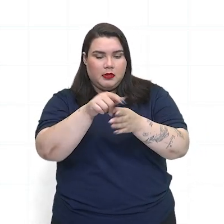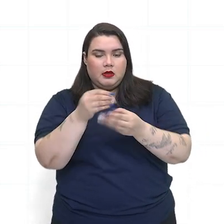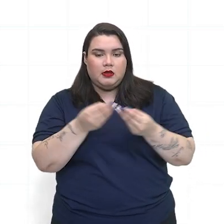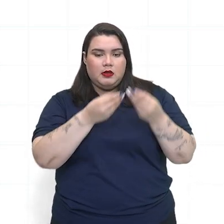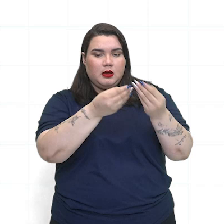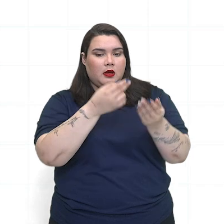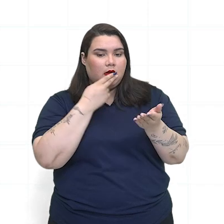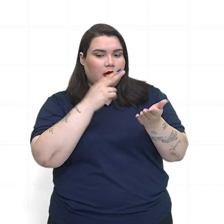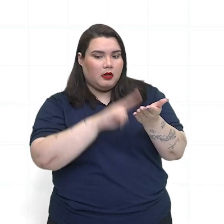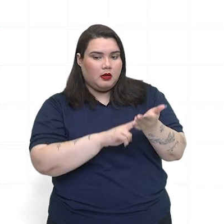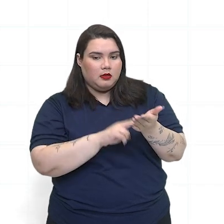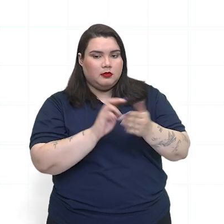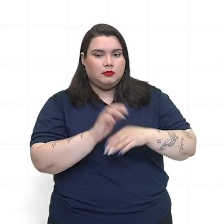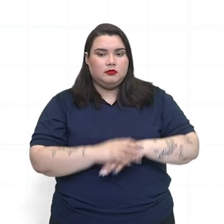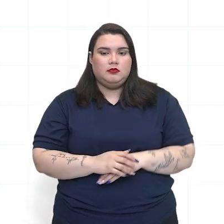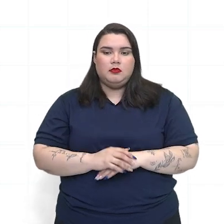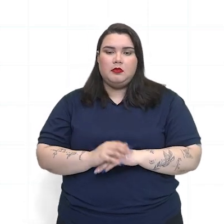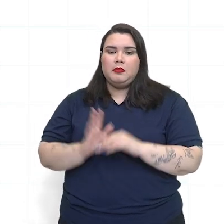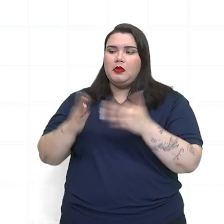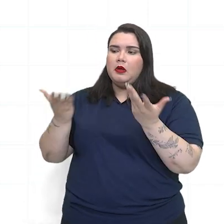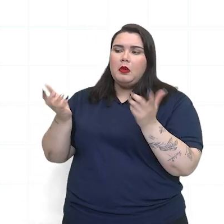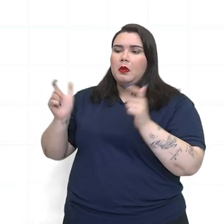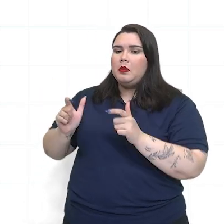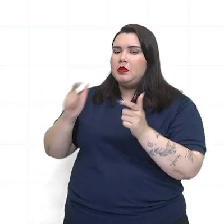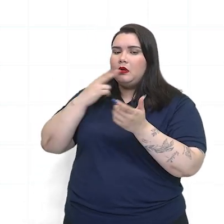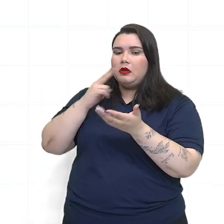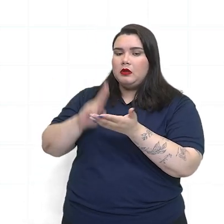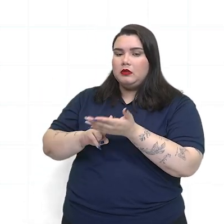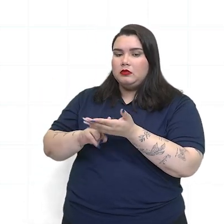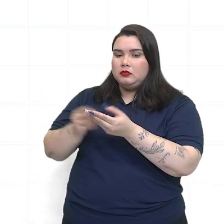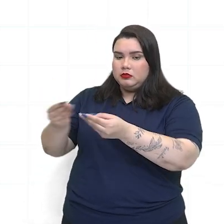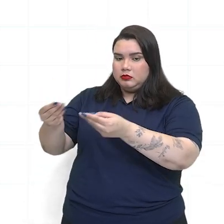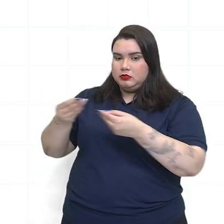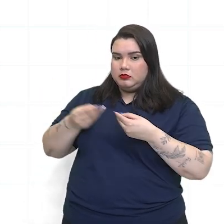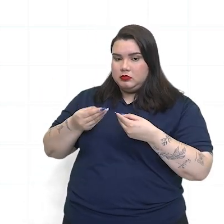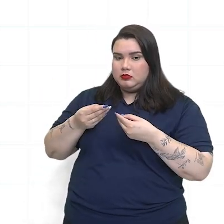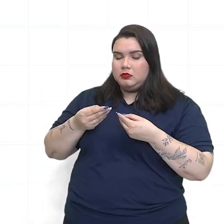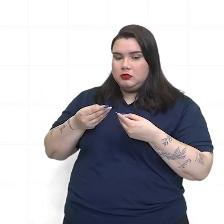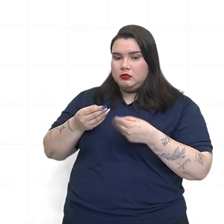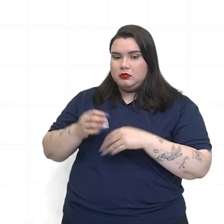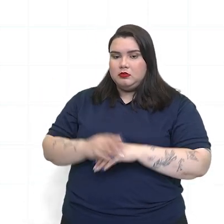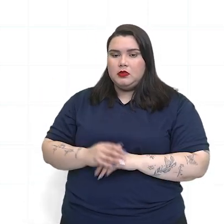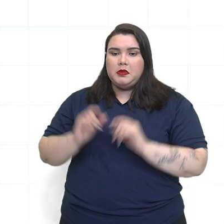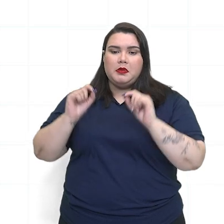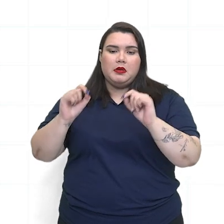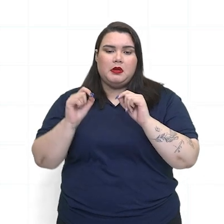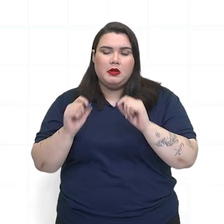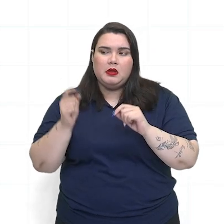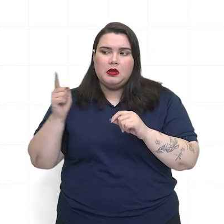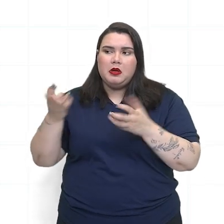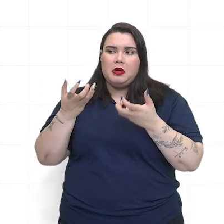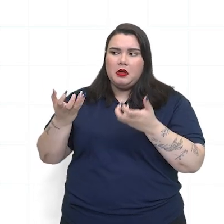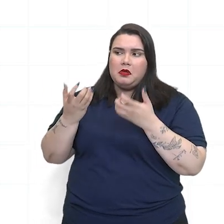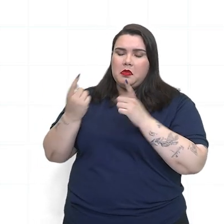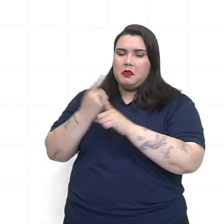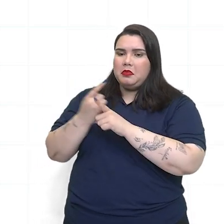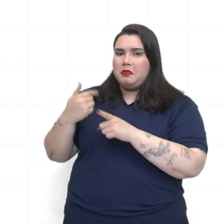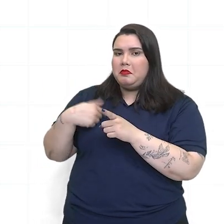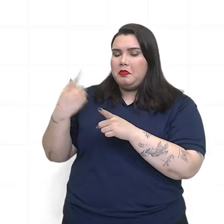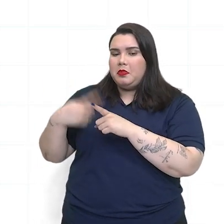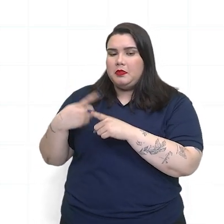entregar essa carta a ele. Euricão, onde está a carta? Dê cá. Que quererá Eudoro Vicente